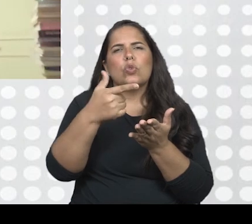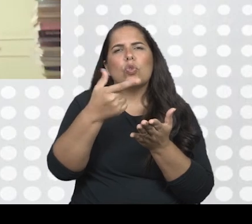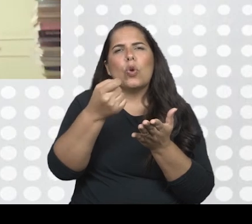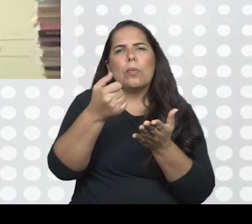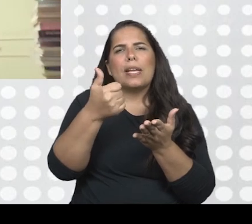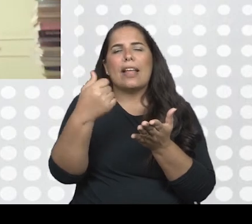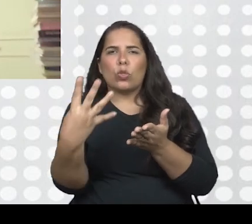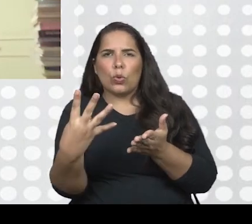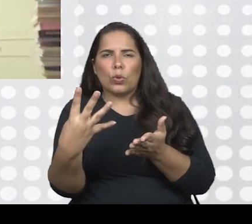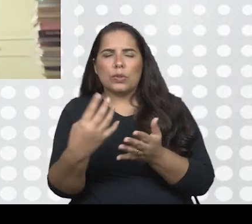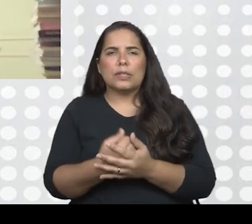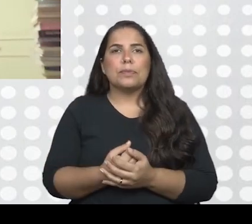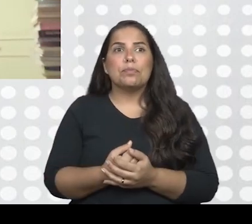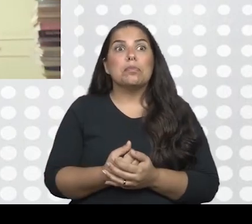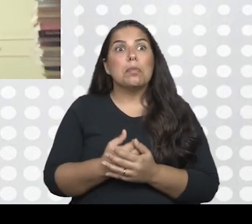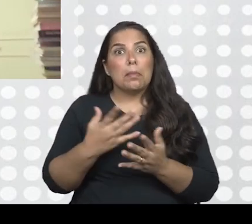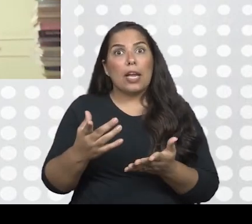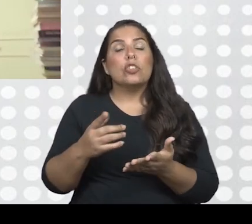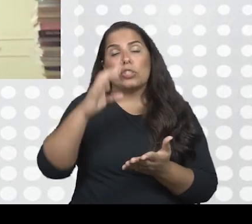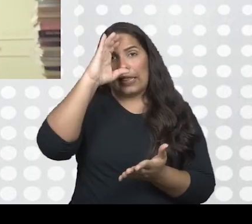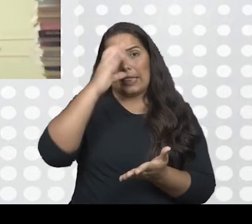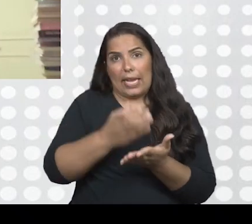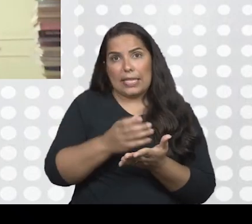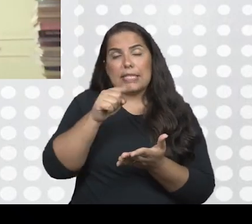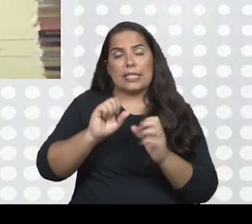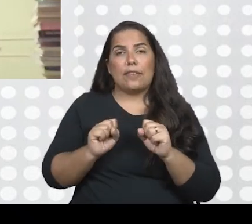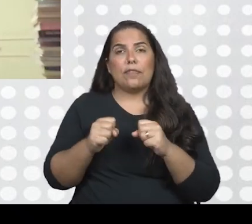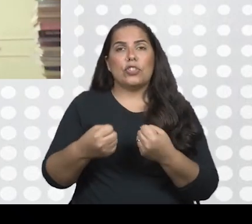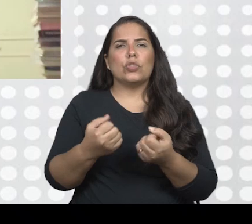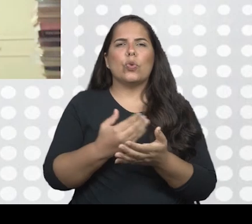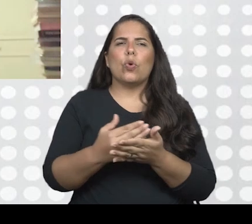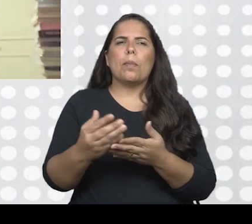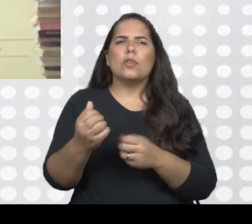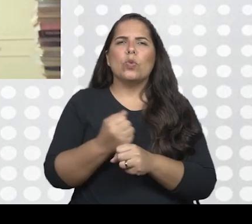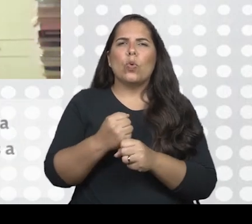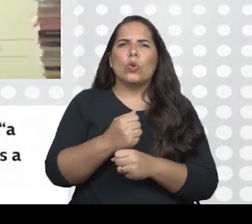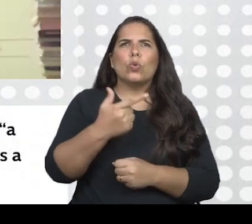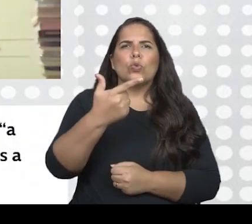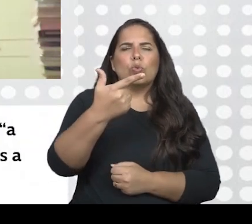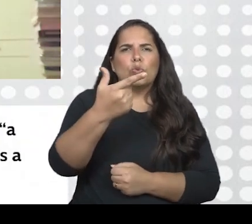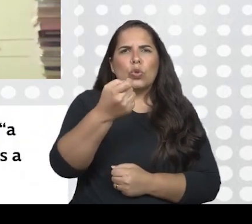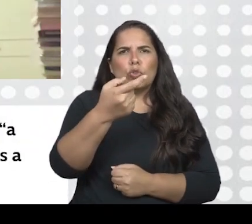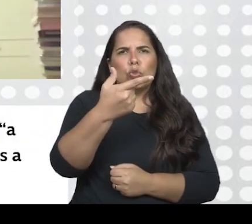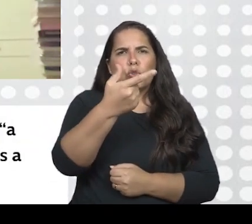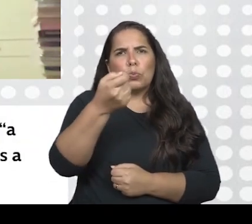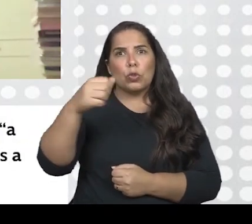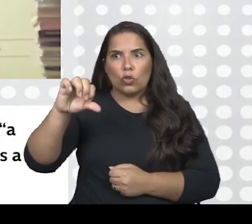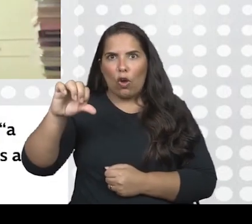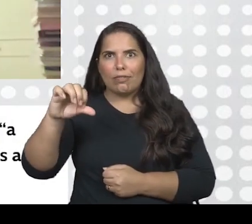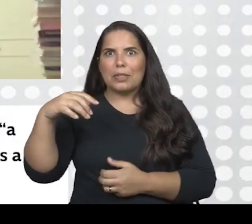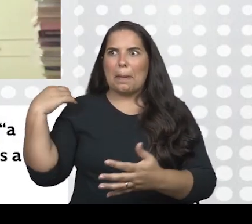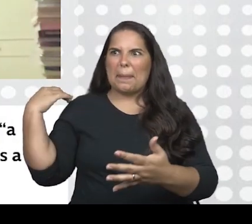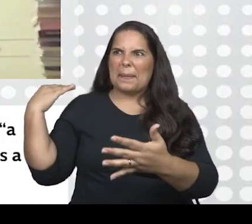em 2014, mas a tese foi defendida no início do ano de 2009, então já